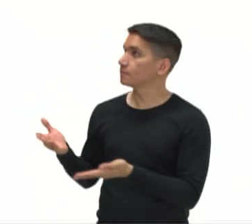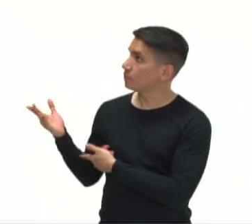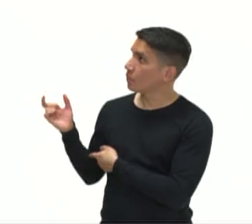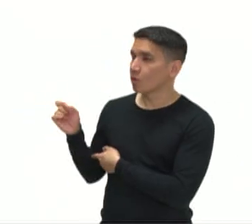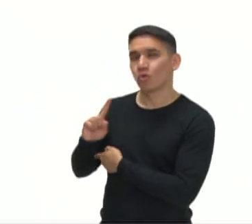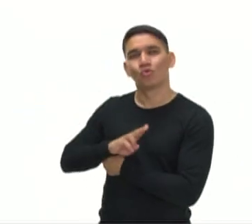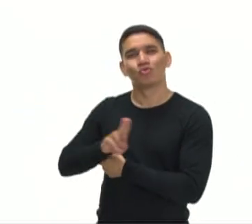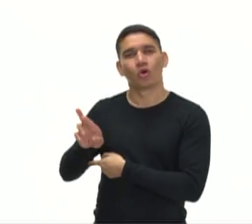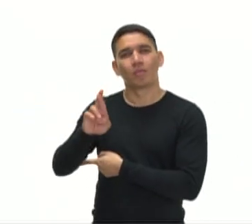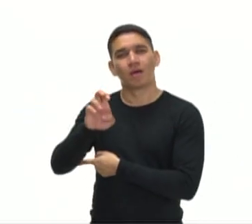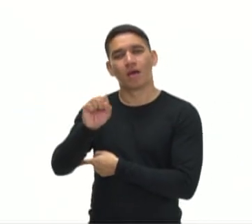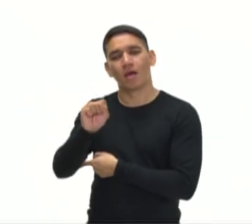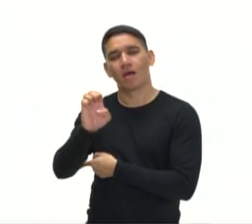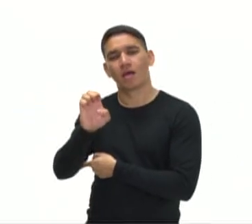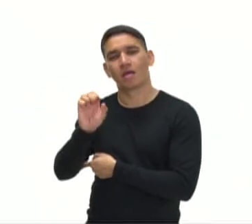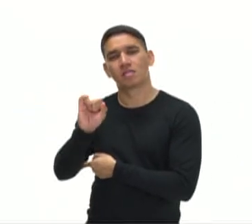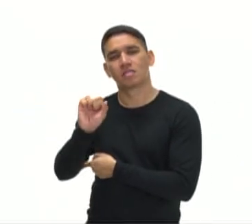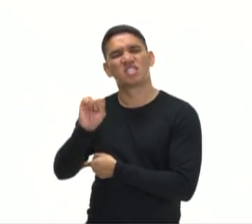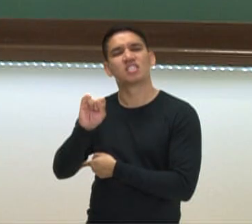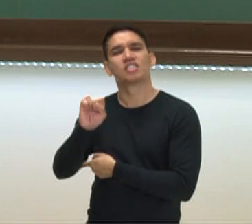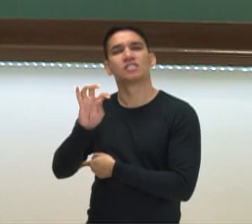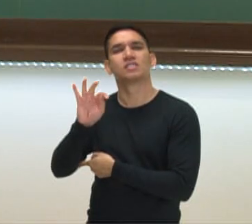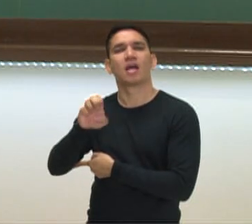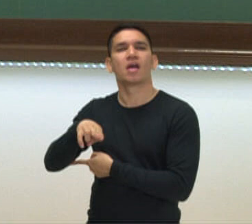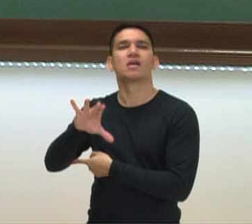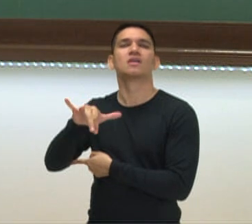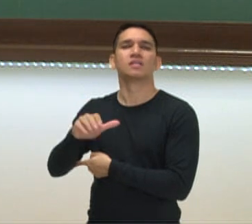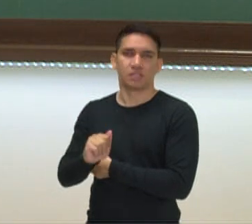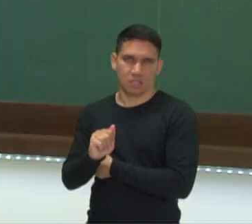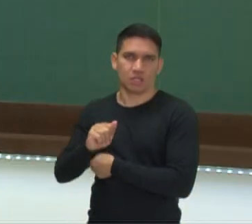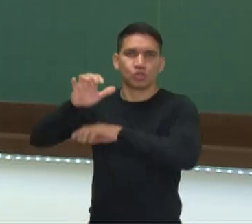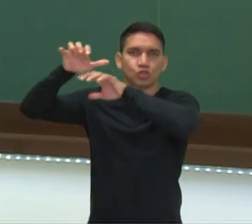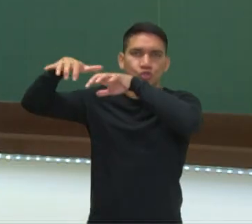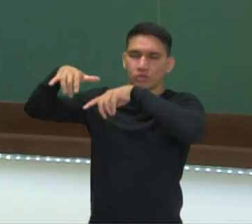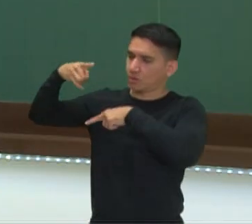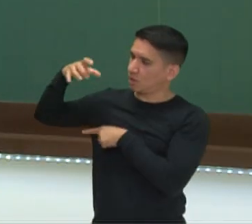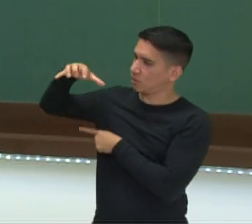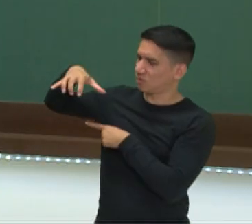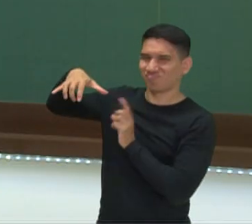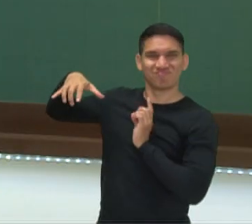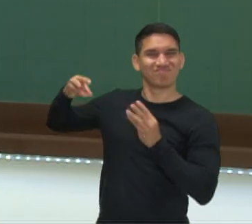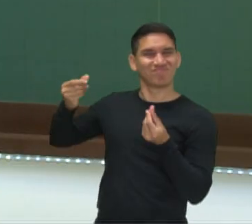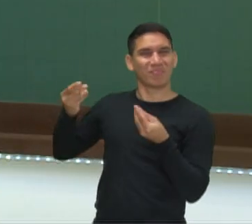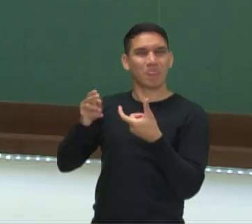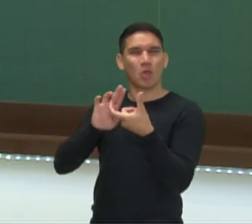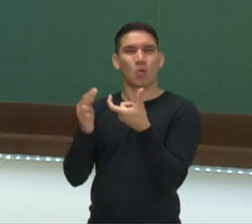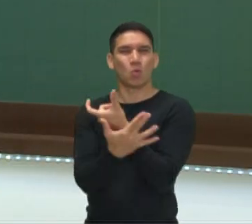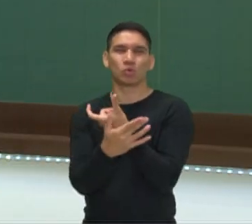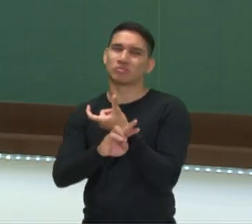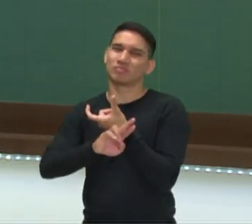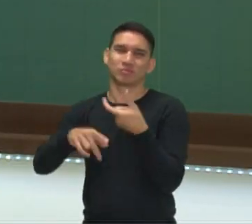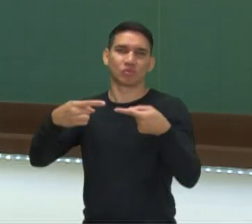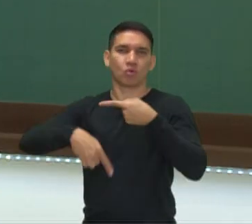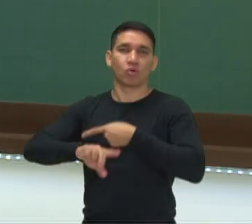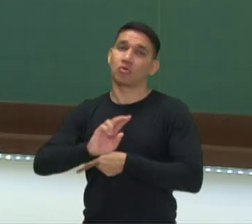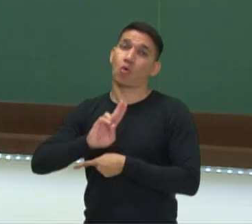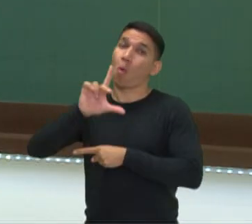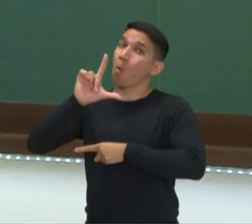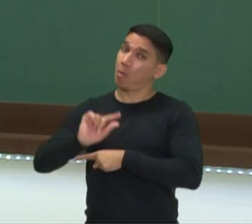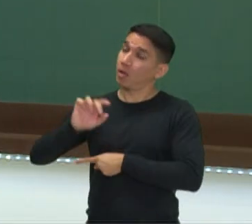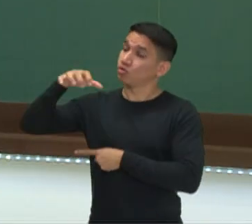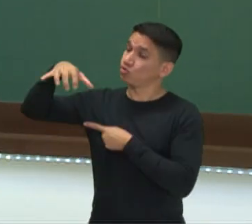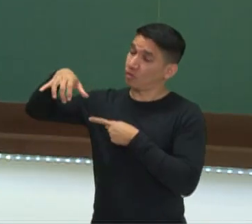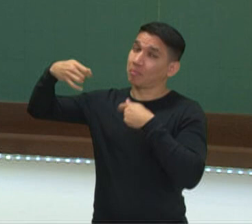de resistência do chuveiro, né? A gente vai ver mais tarde que esse nome não é adequado, que o que menos o chuveiro tem que ter é